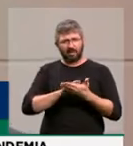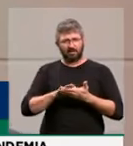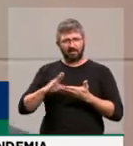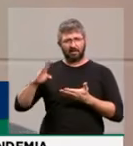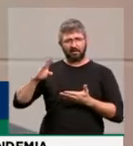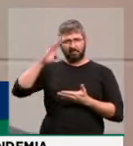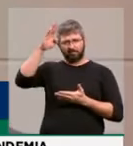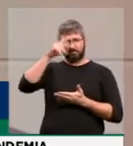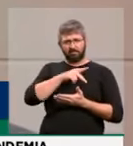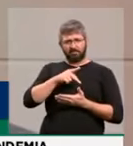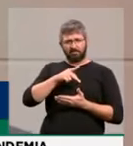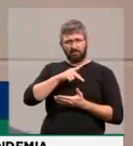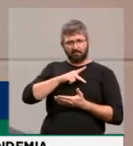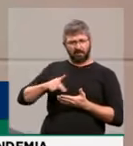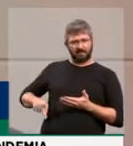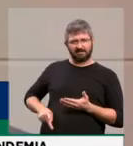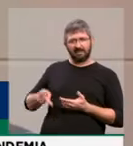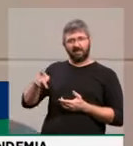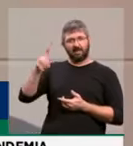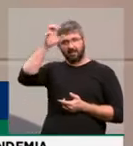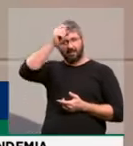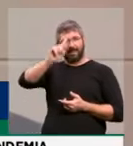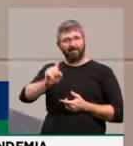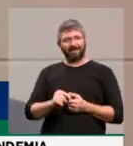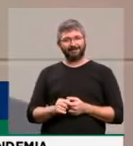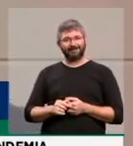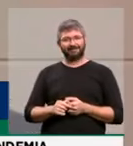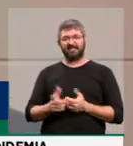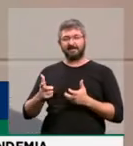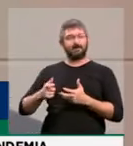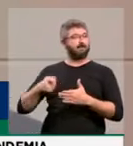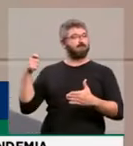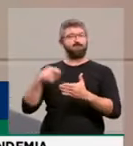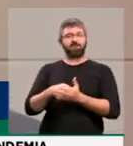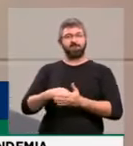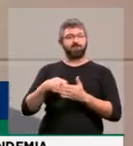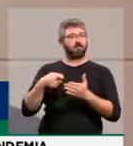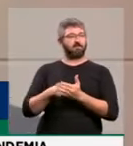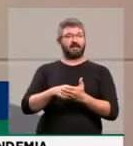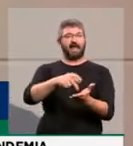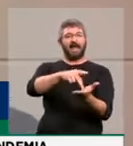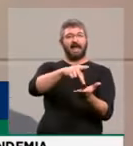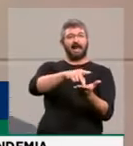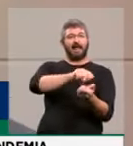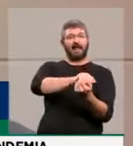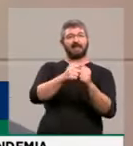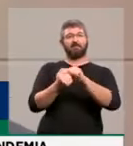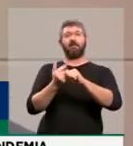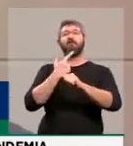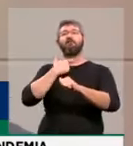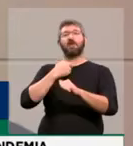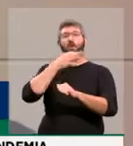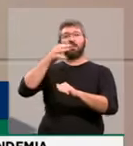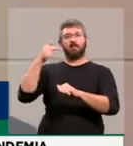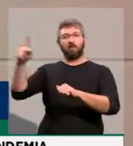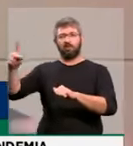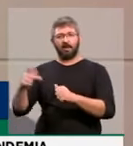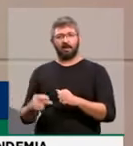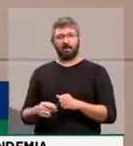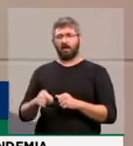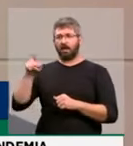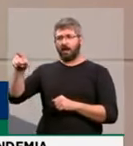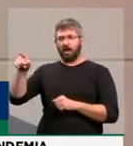presidente da República não aprende. Ele quer forçar a realidade a se adaptar às opiniões dele e não